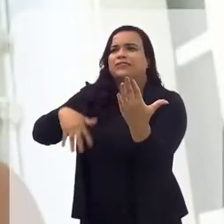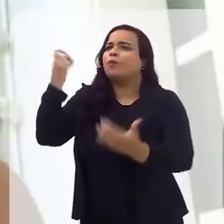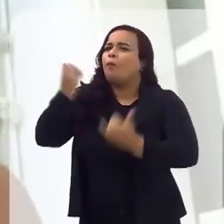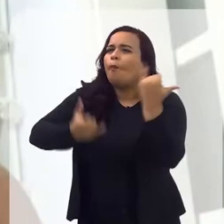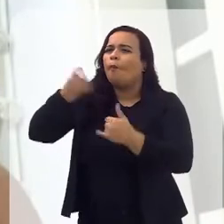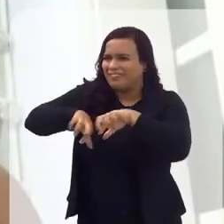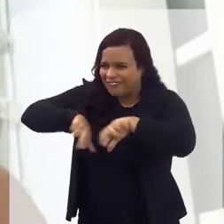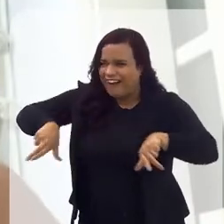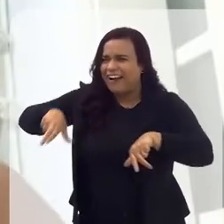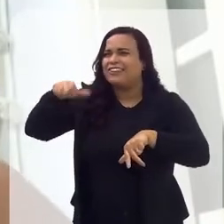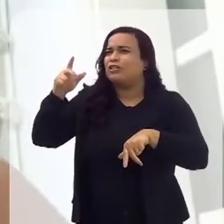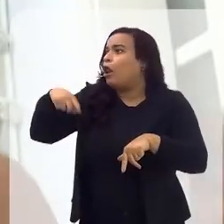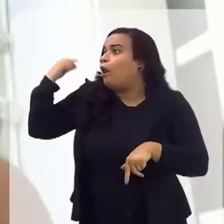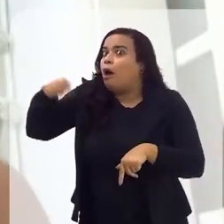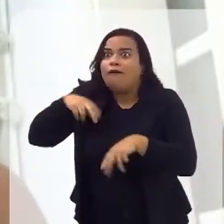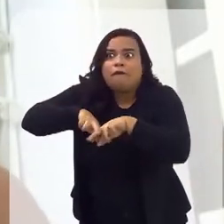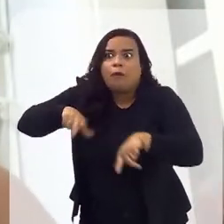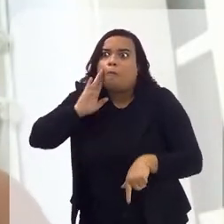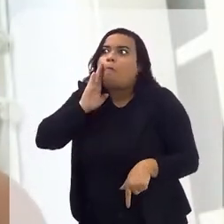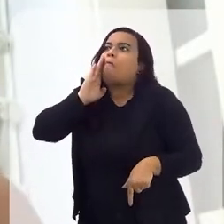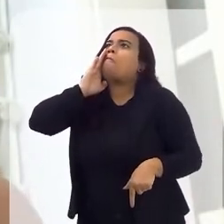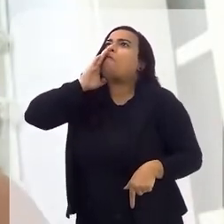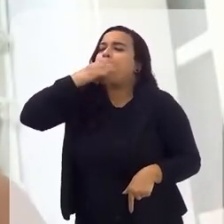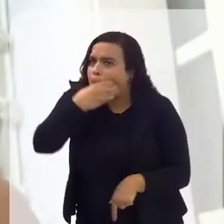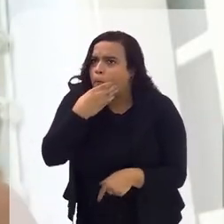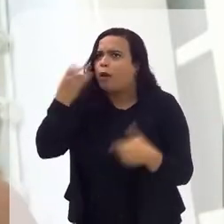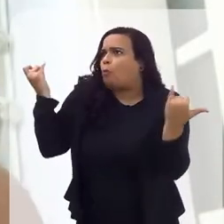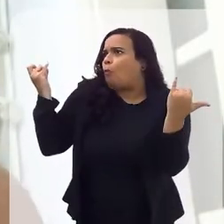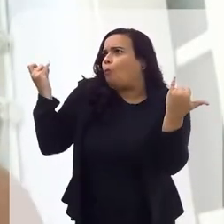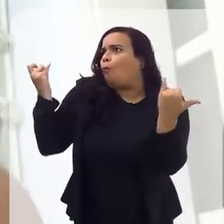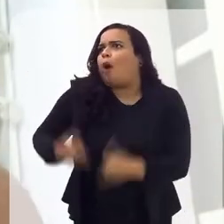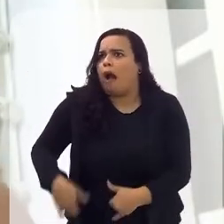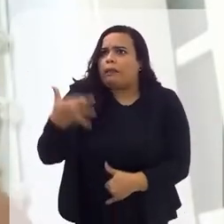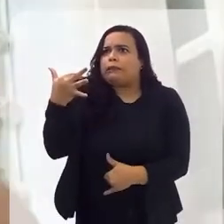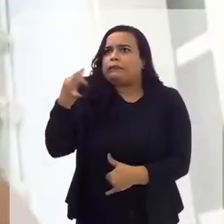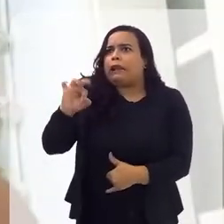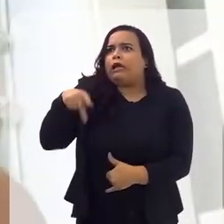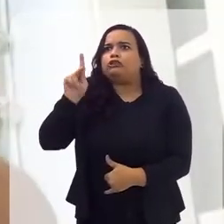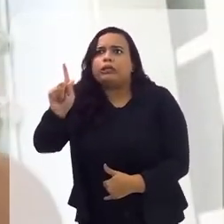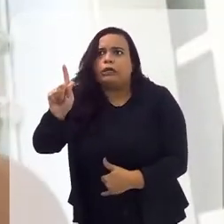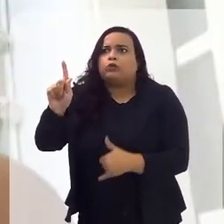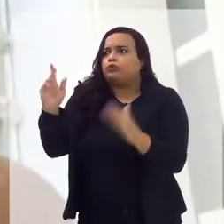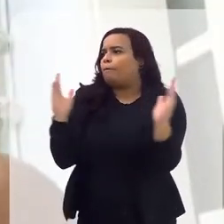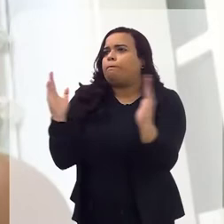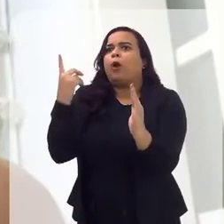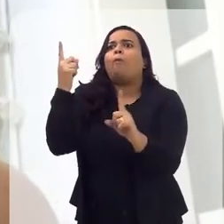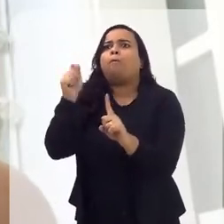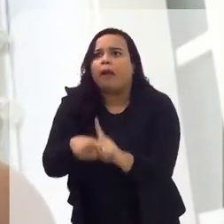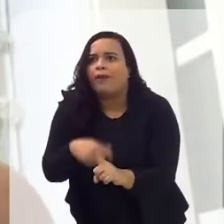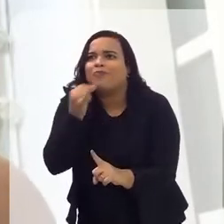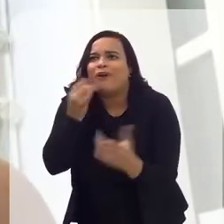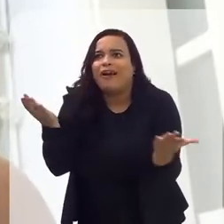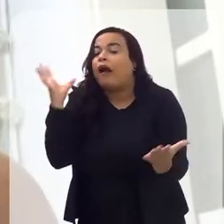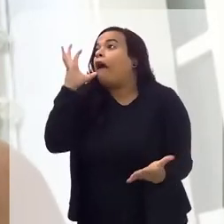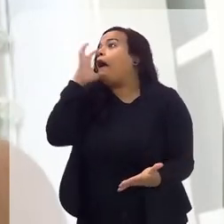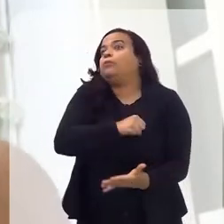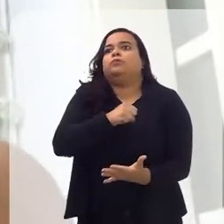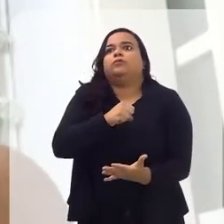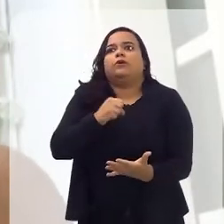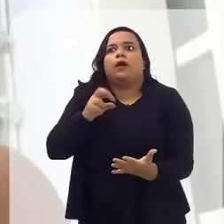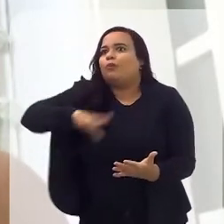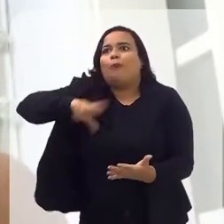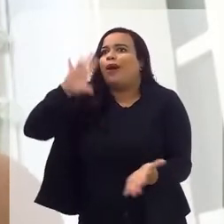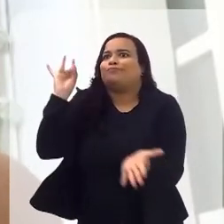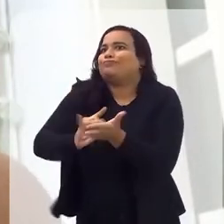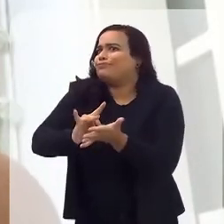dietas completamente loucas, que era emagreça, sei lá, 10 quilos em um mês, coisas desse tipo, que não é,